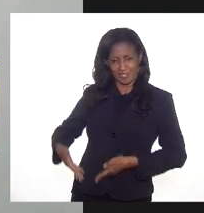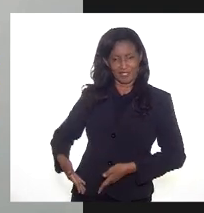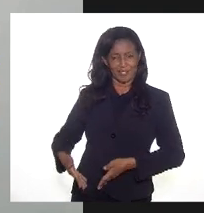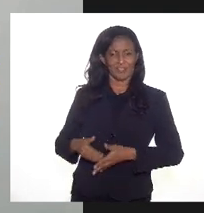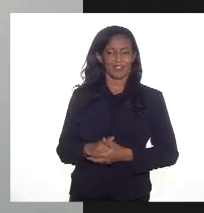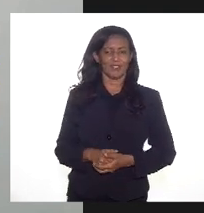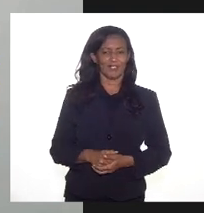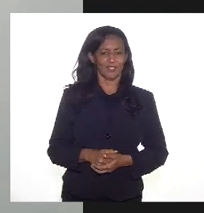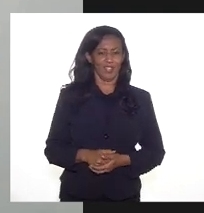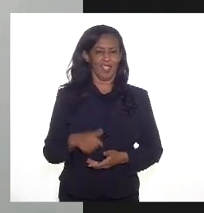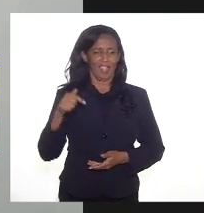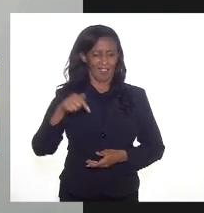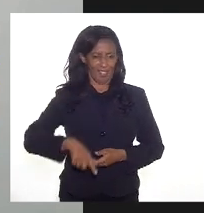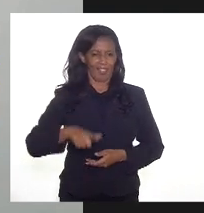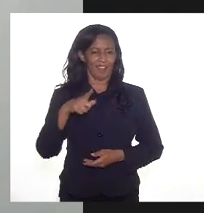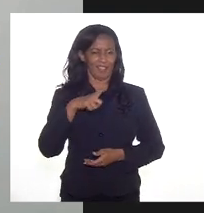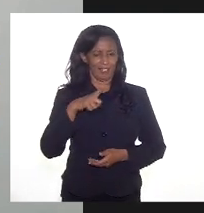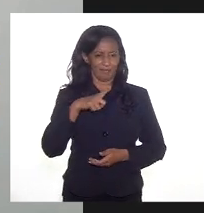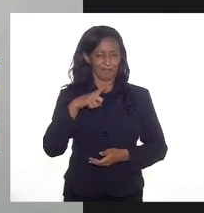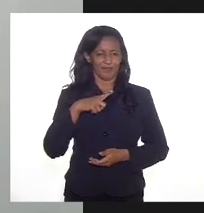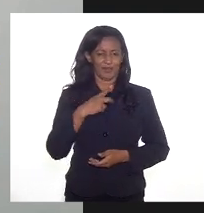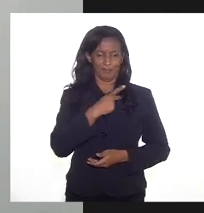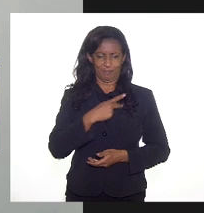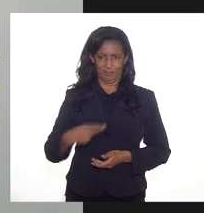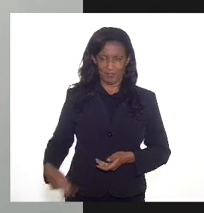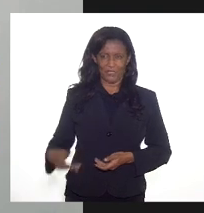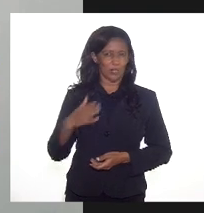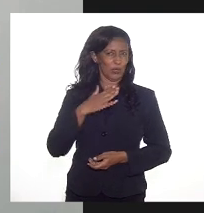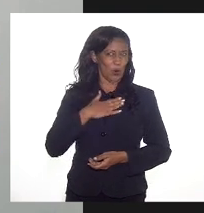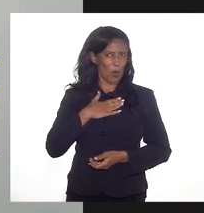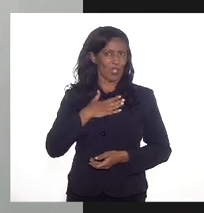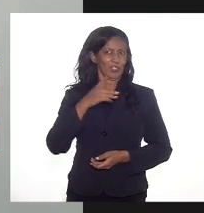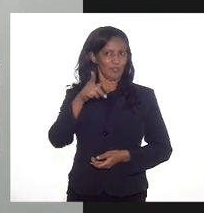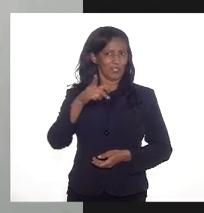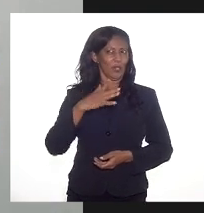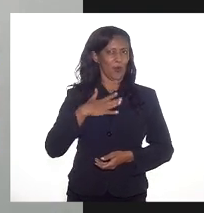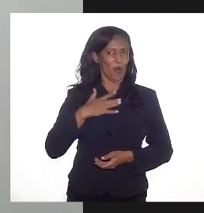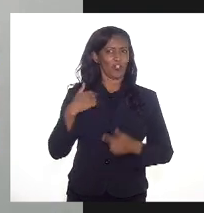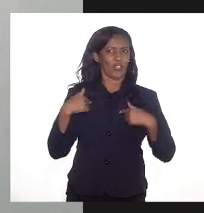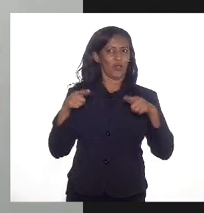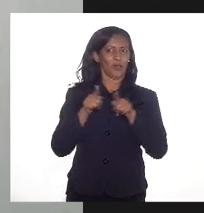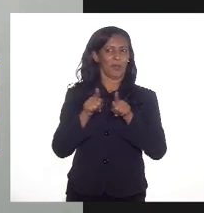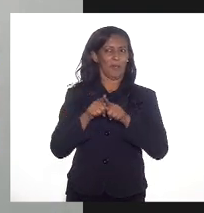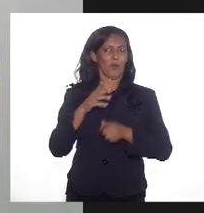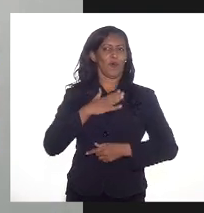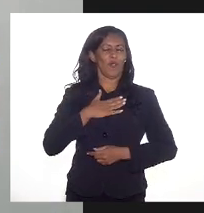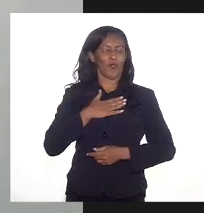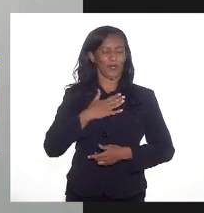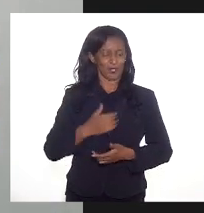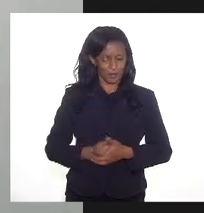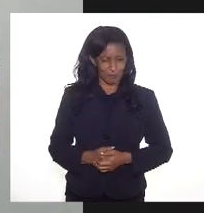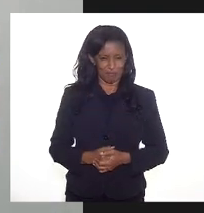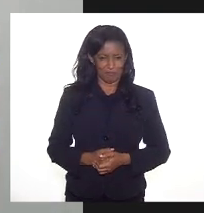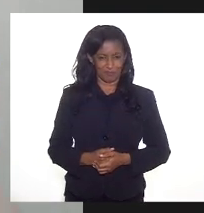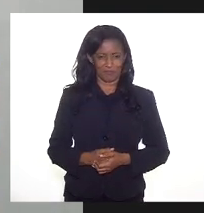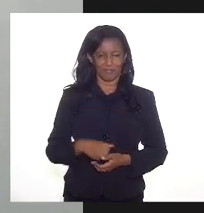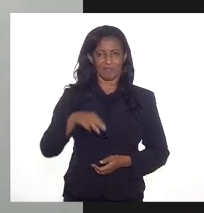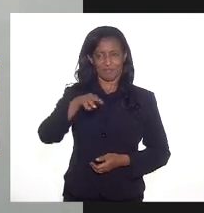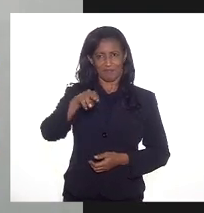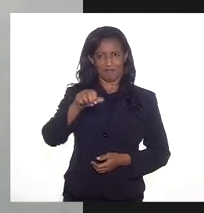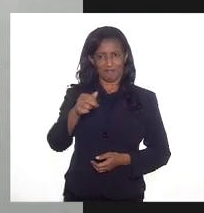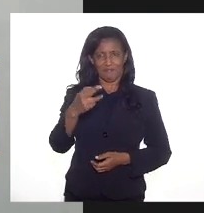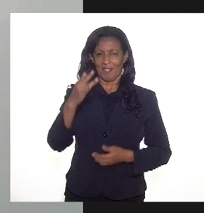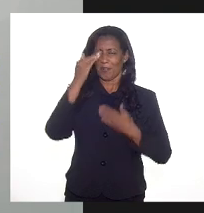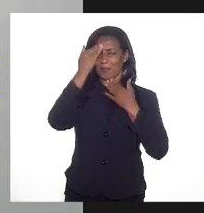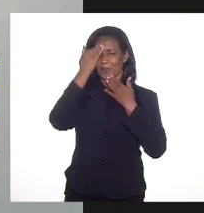aqui tem também aquilo que o presidente gosta, que você gosta e que eu também gosto. Tá? Presidente Marta, muito obrigado